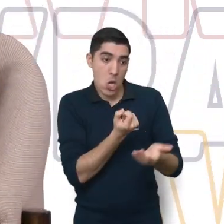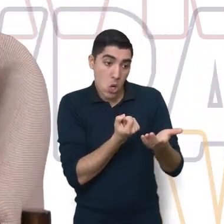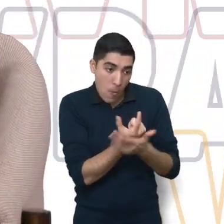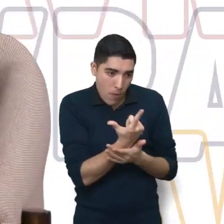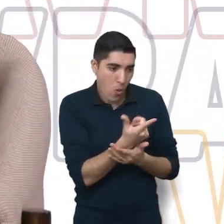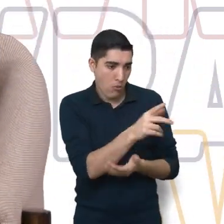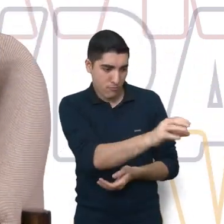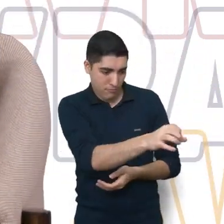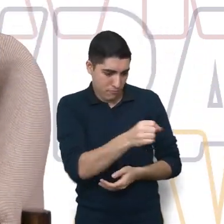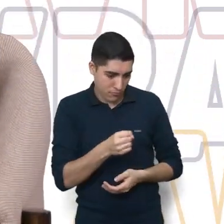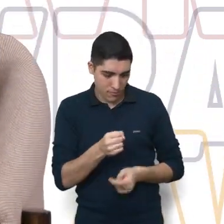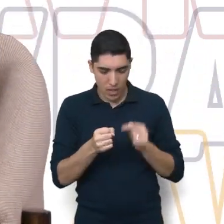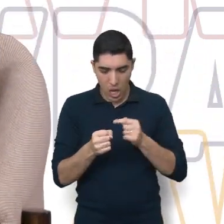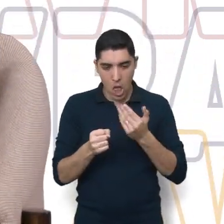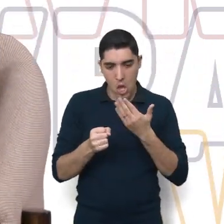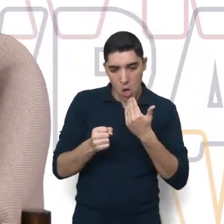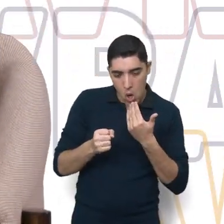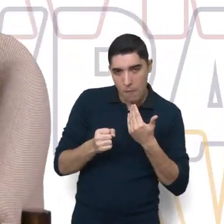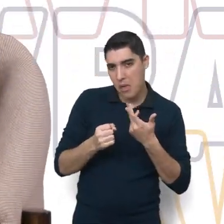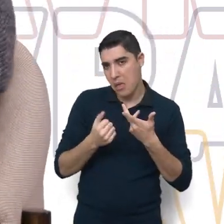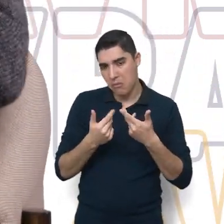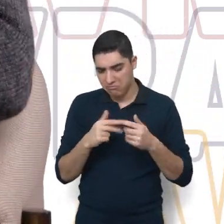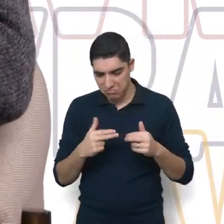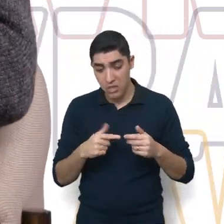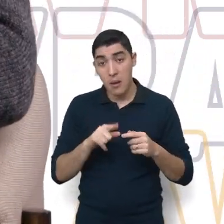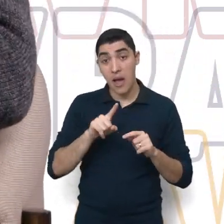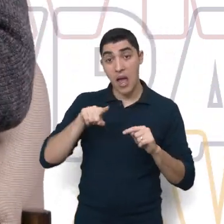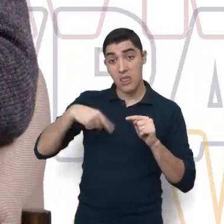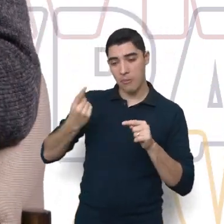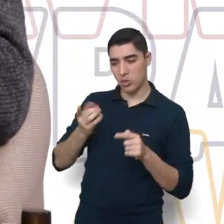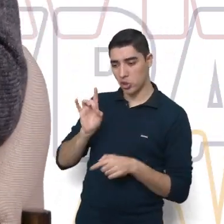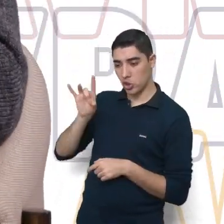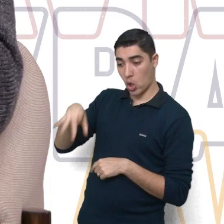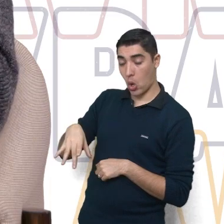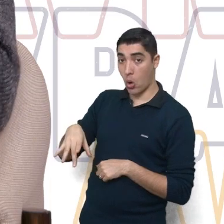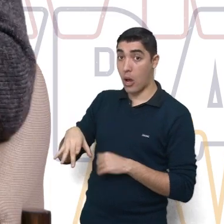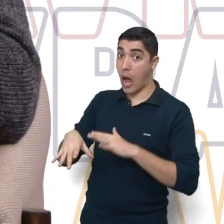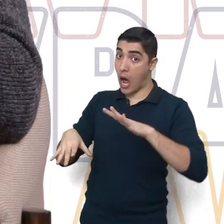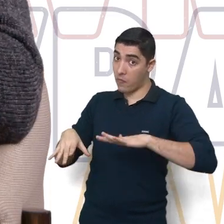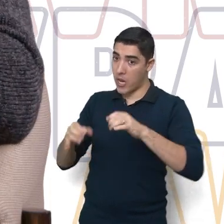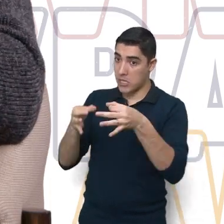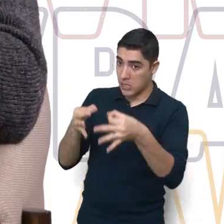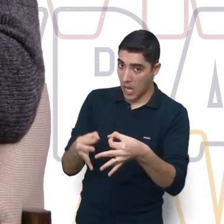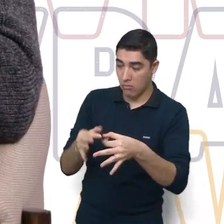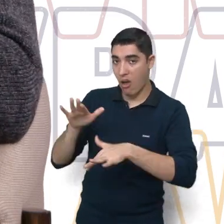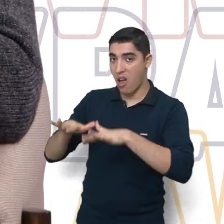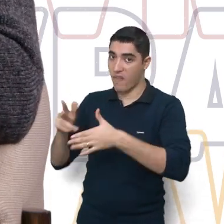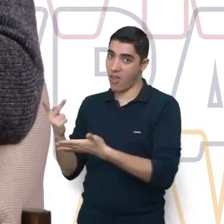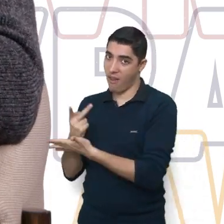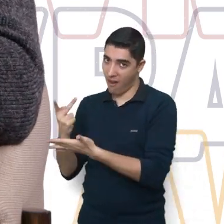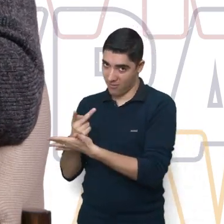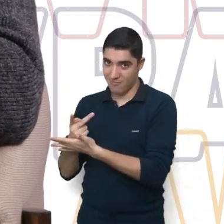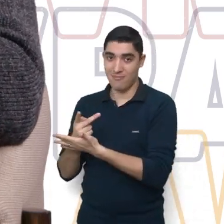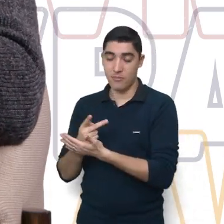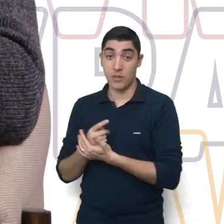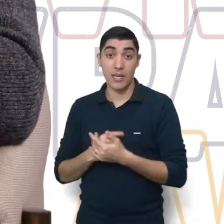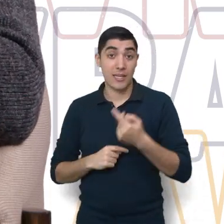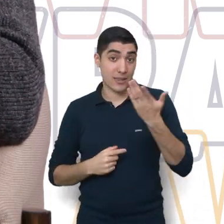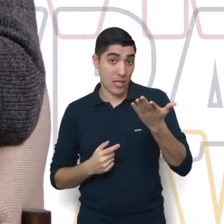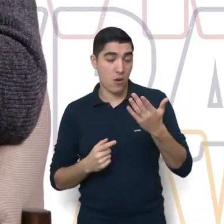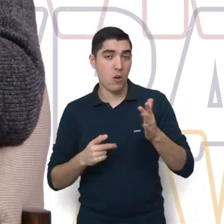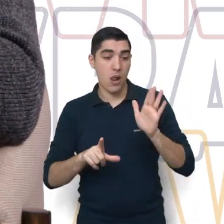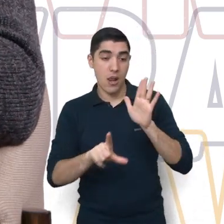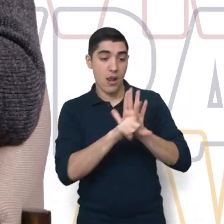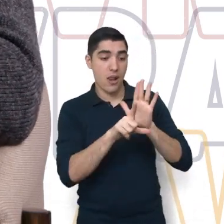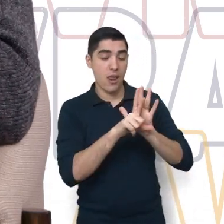tá descartando ambientalmente correto ou incorreto também E aí eu não falei numa legislação importante que